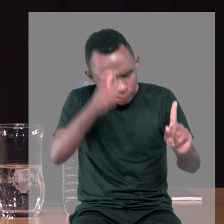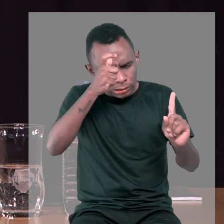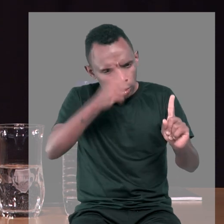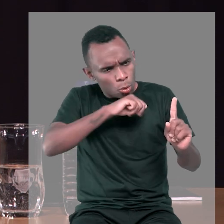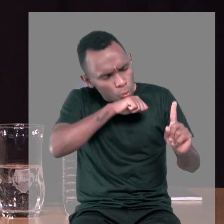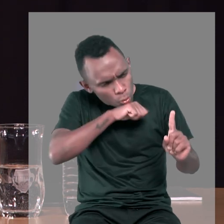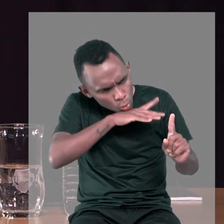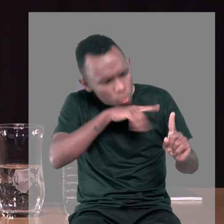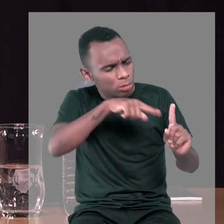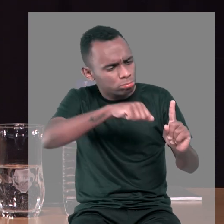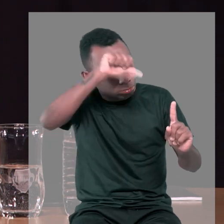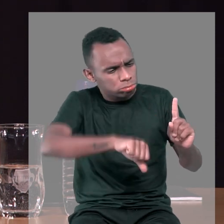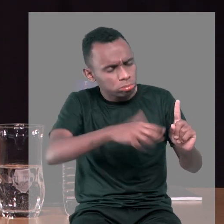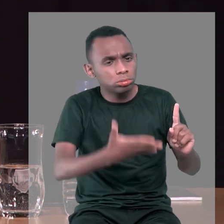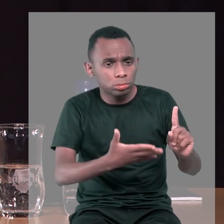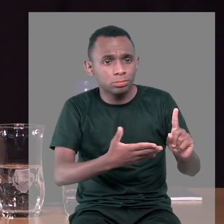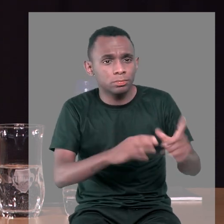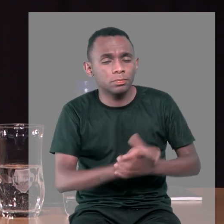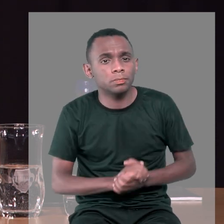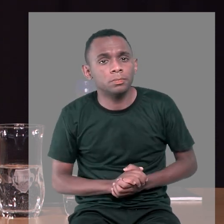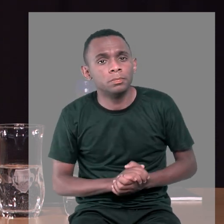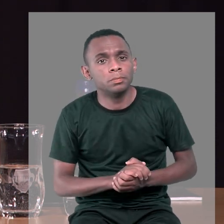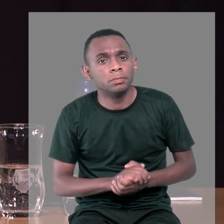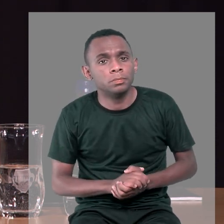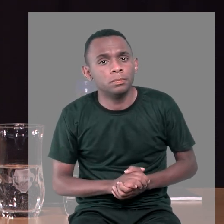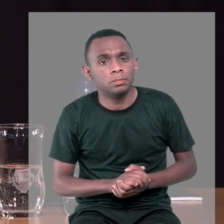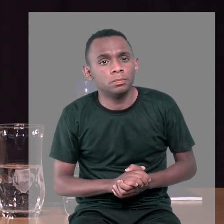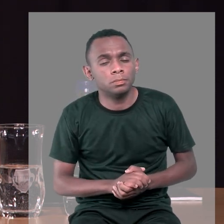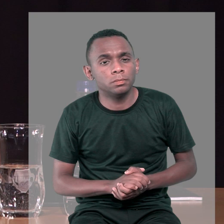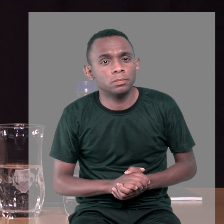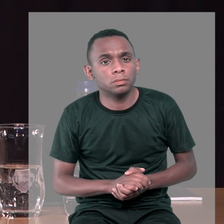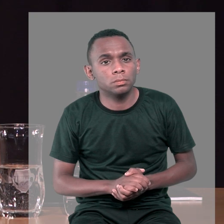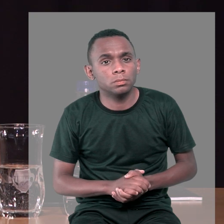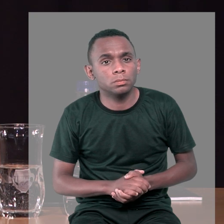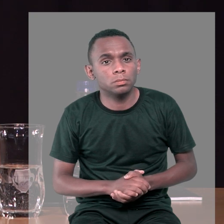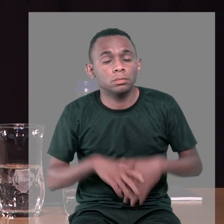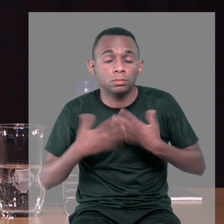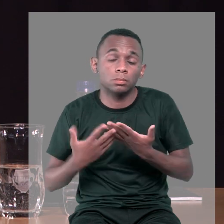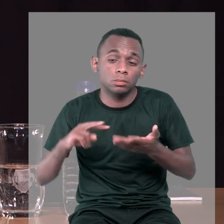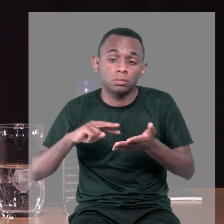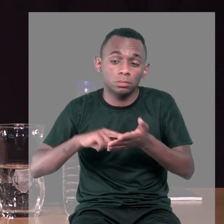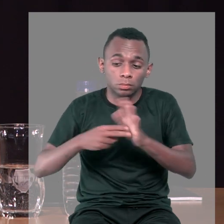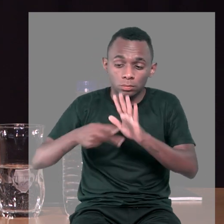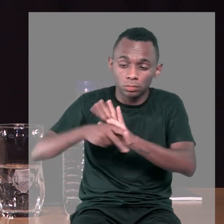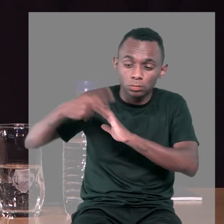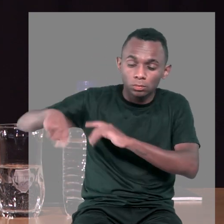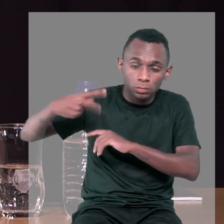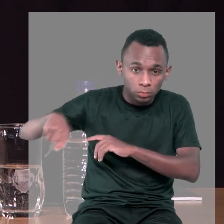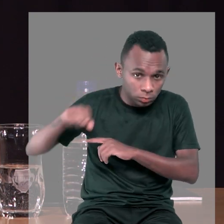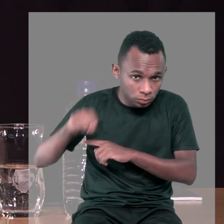posso avançar um pouco naquilo que eu escrevi, não é? Isso é importante porque permite entender